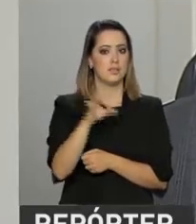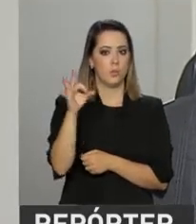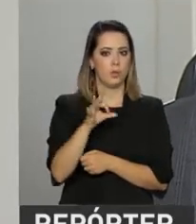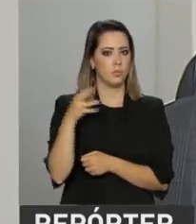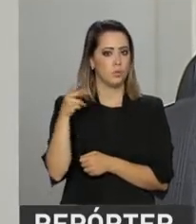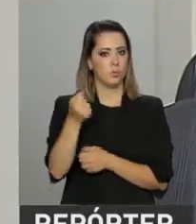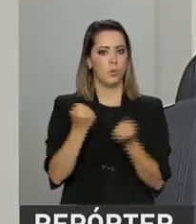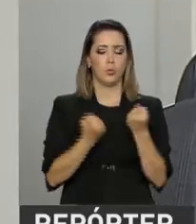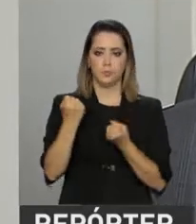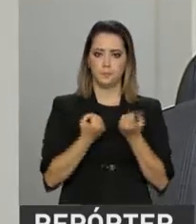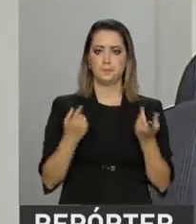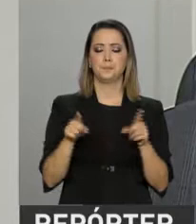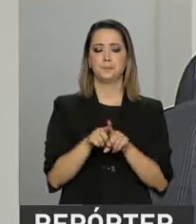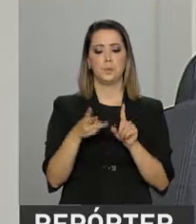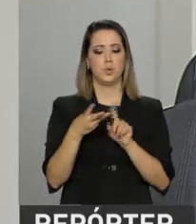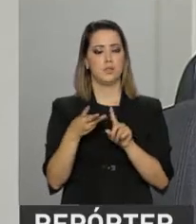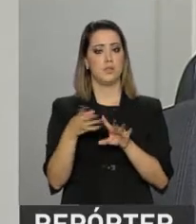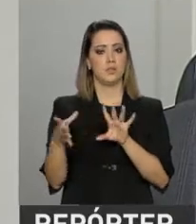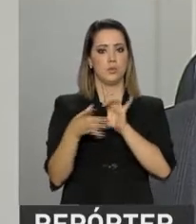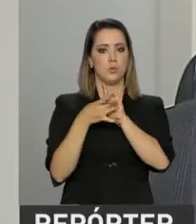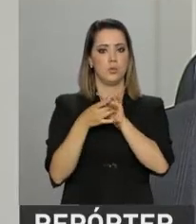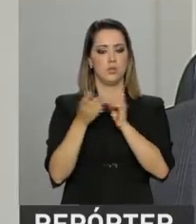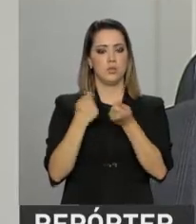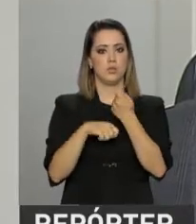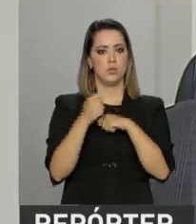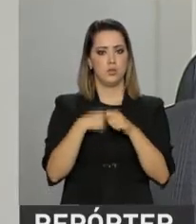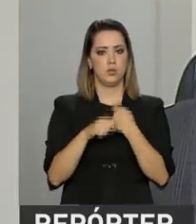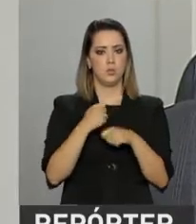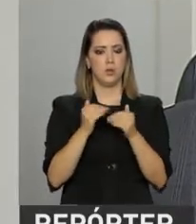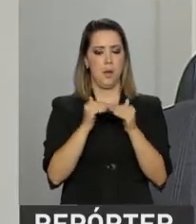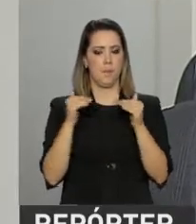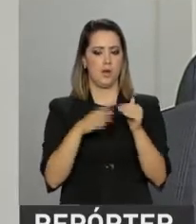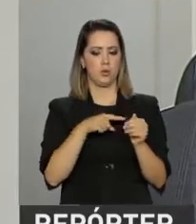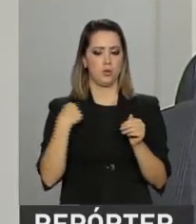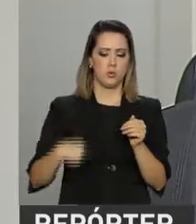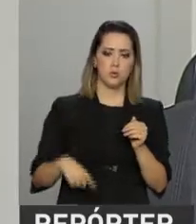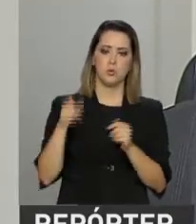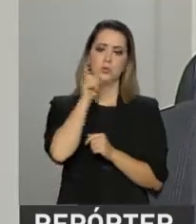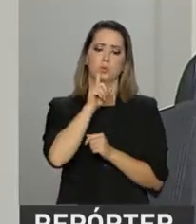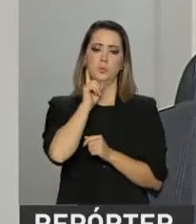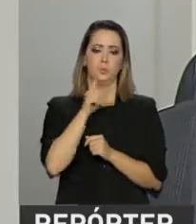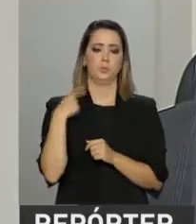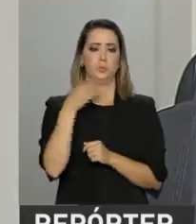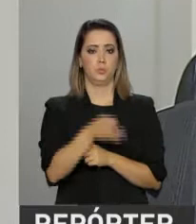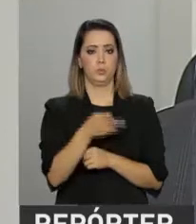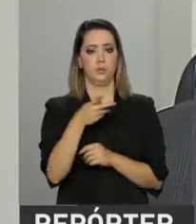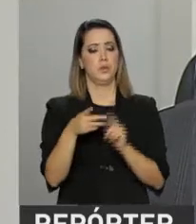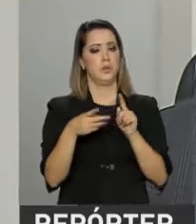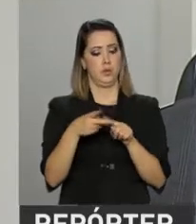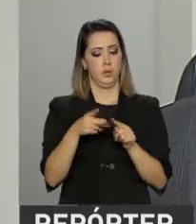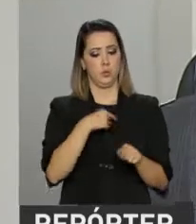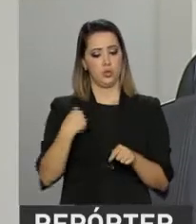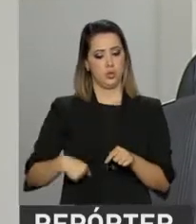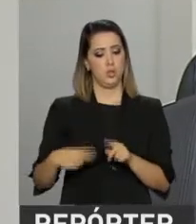nós temos a argentina como terceiro parceiro comercial atrás de china e dos estados unidos então nessa ordem china estados unidos e argentina